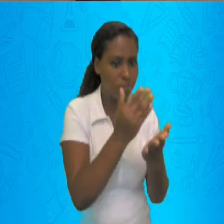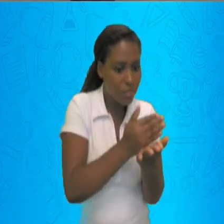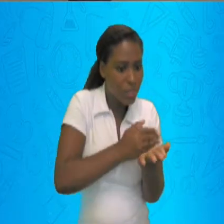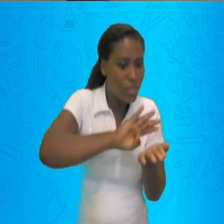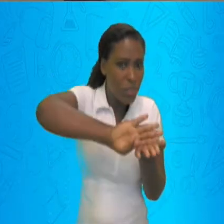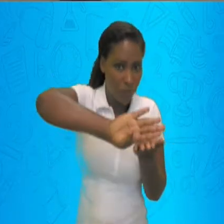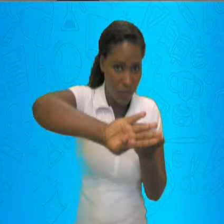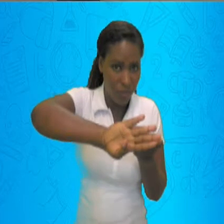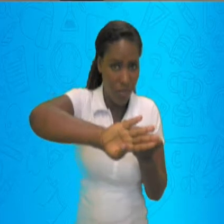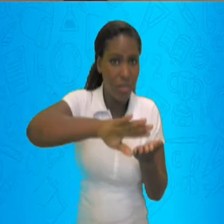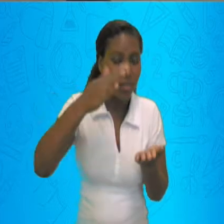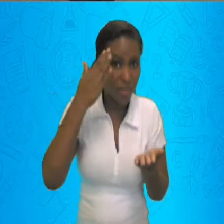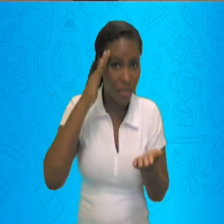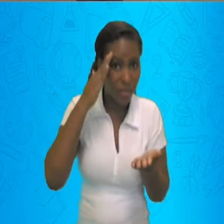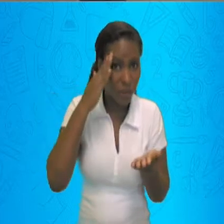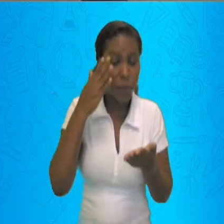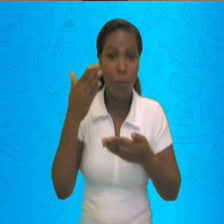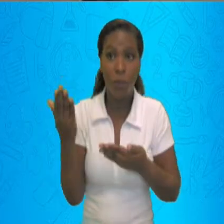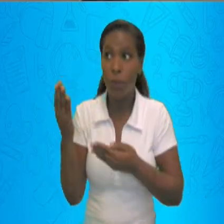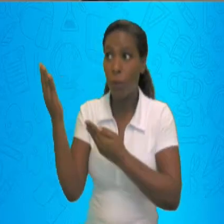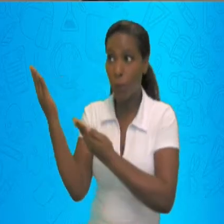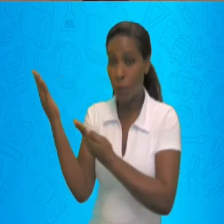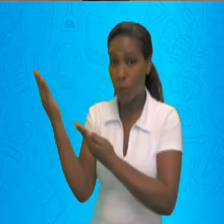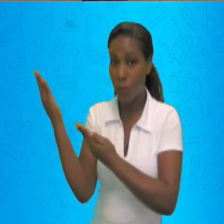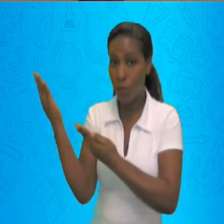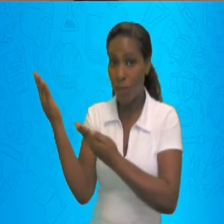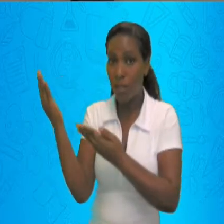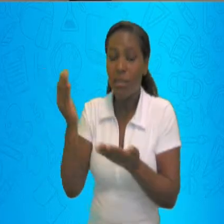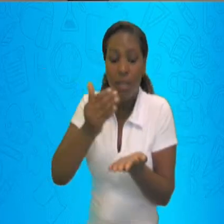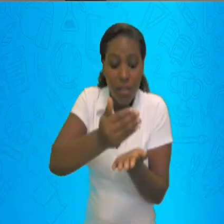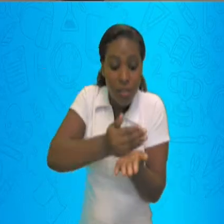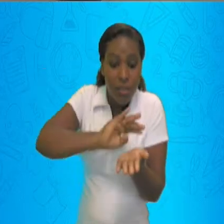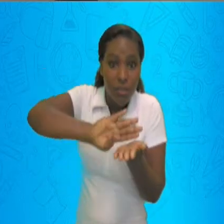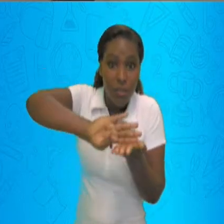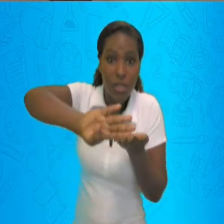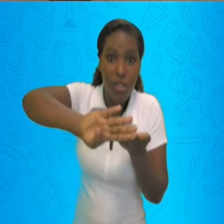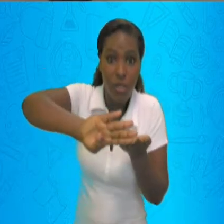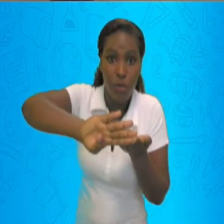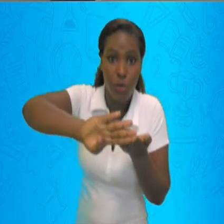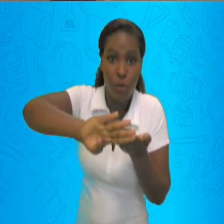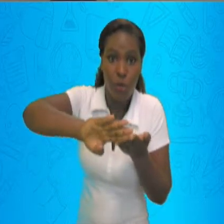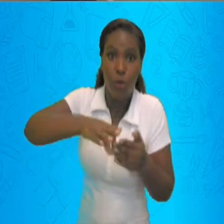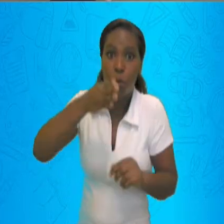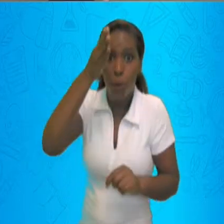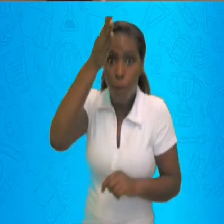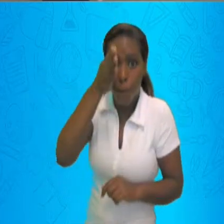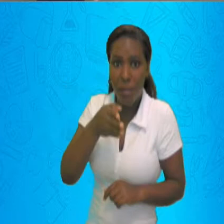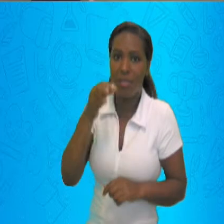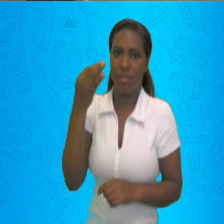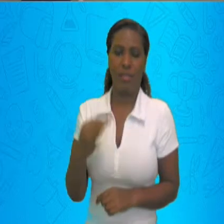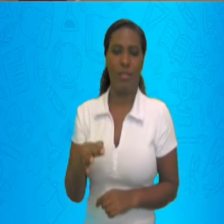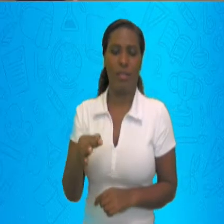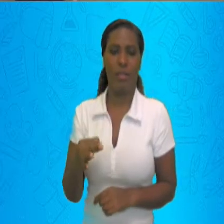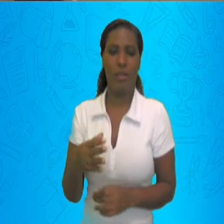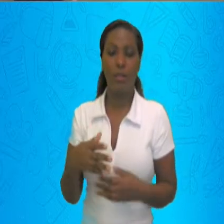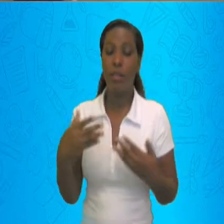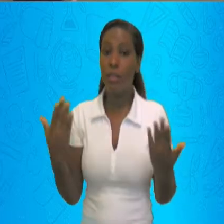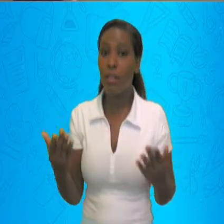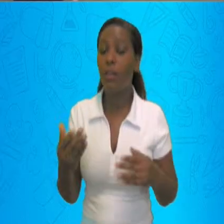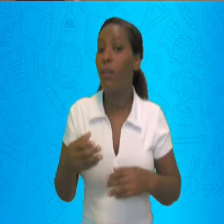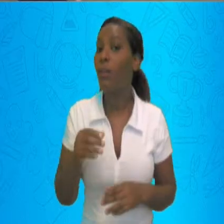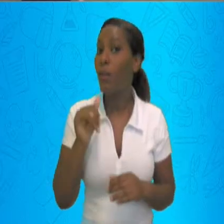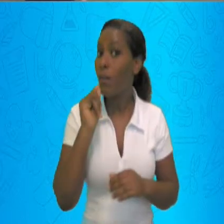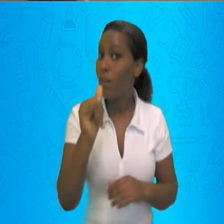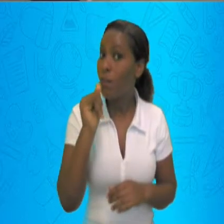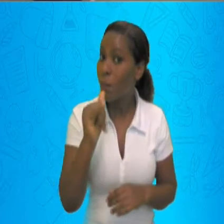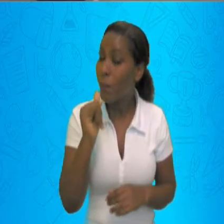OC, ele está dividindo este ângulo ao meio. Então, com essas informações que eu tenho, é